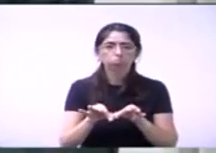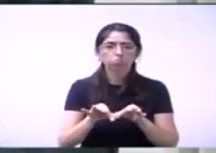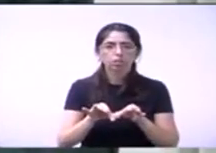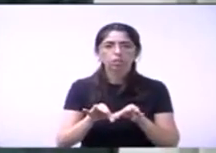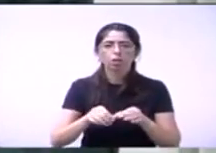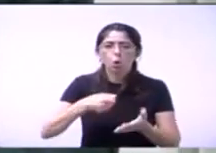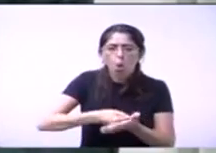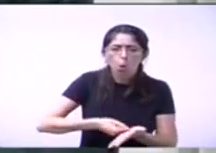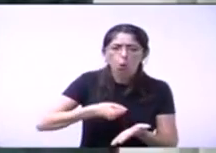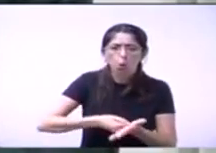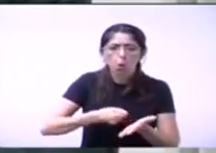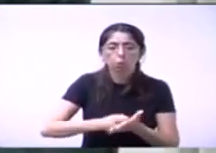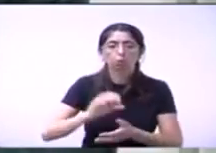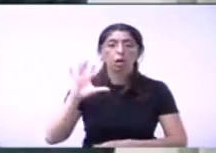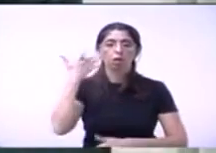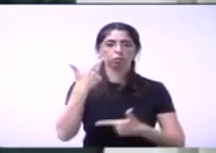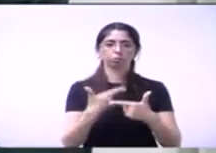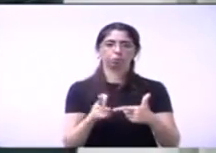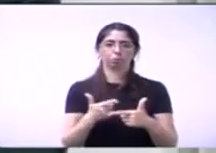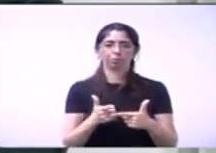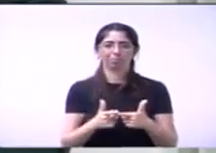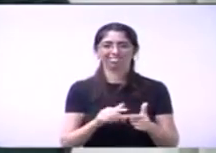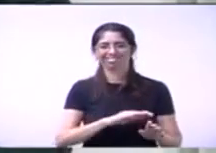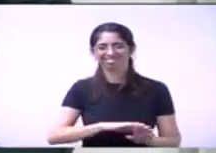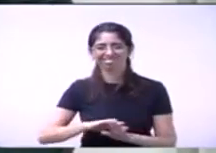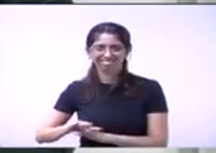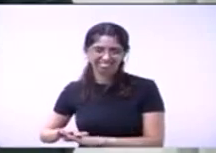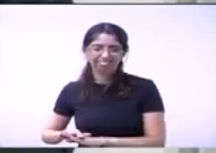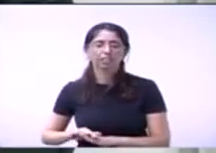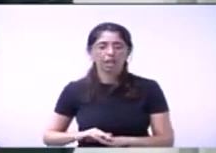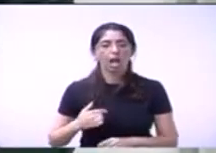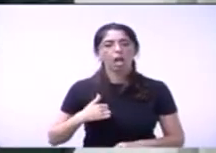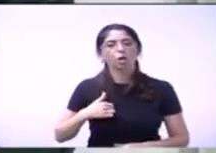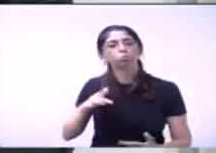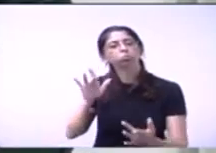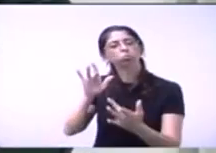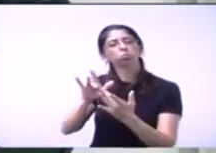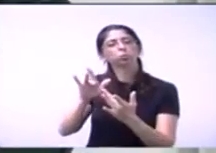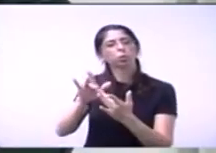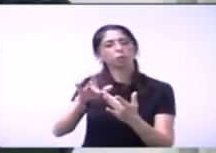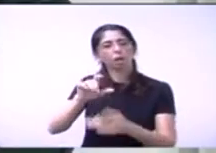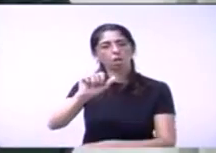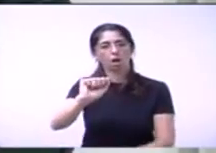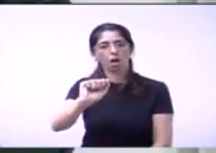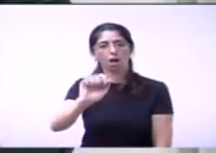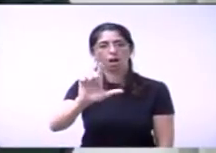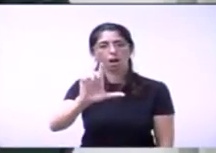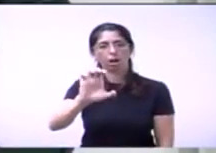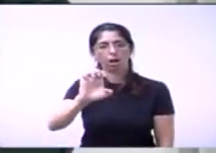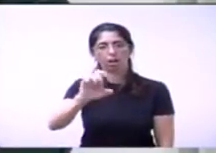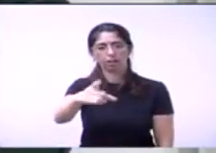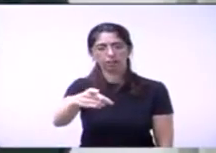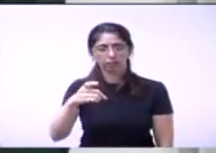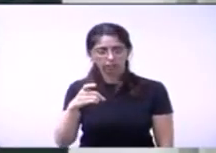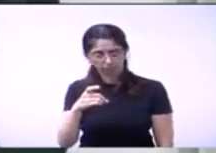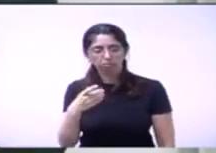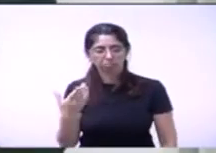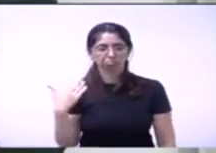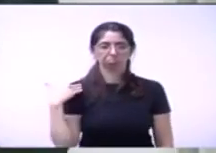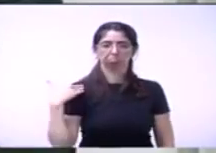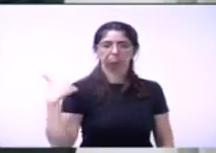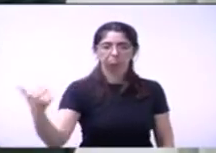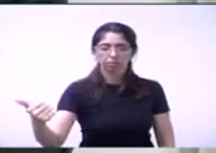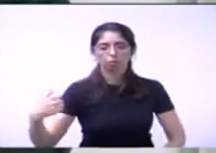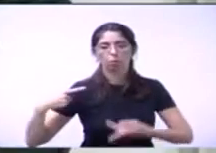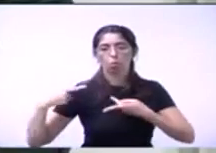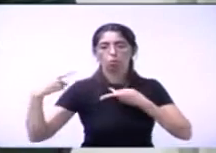trabalhar juntamente com alguém que eu já conhecia. Tive a oportunidade de ajudar a montar o diretório